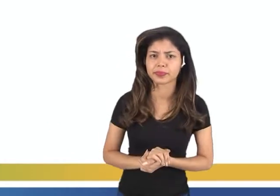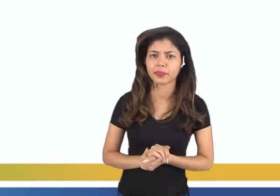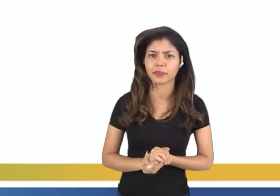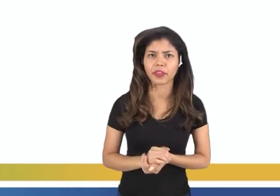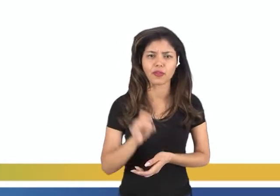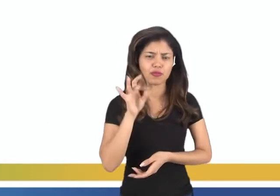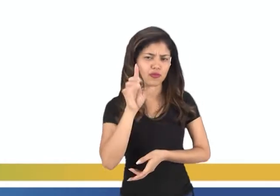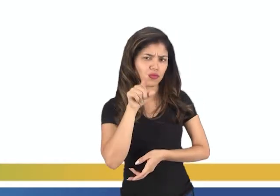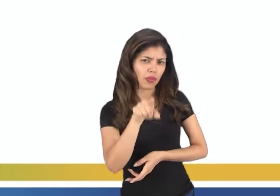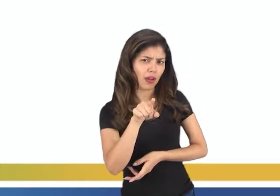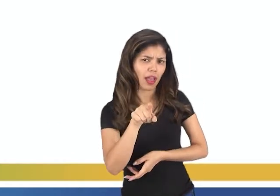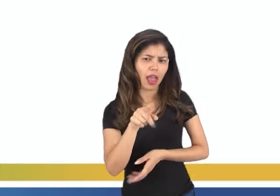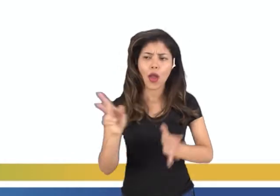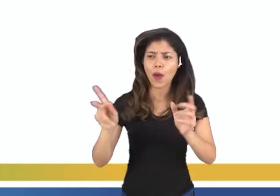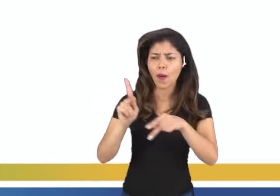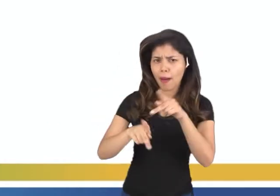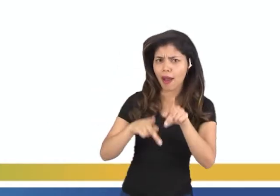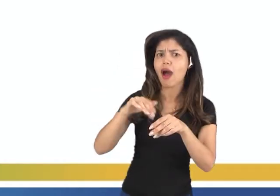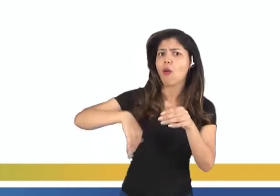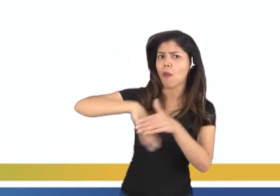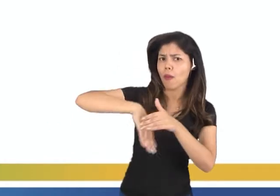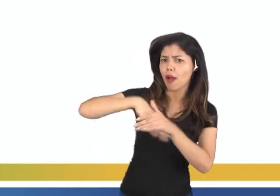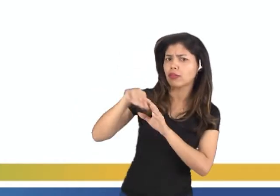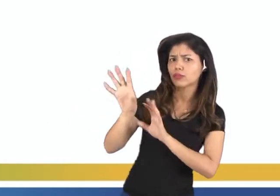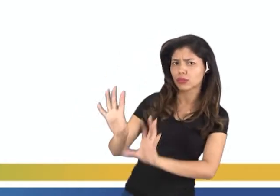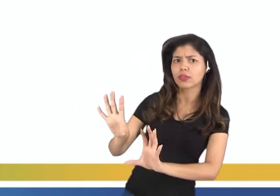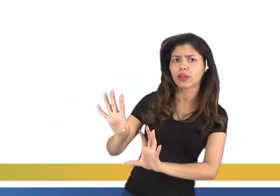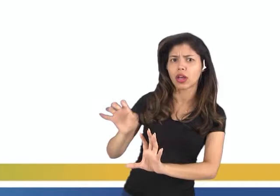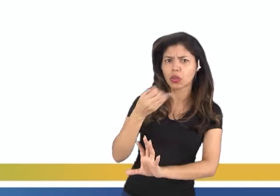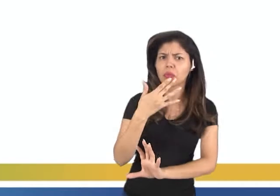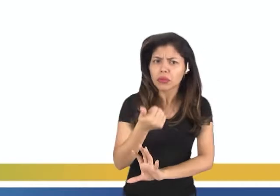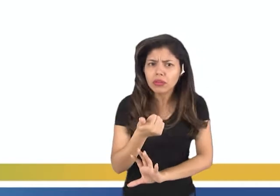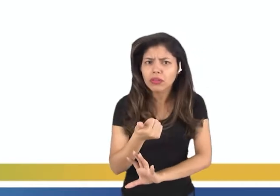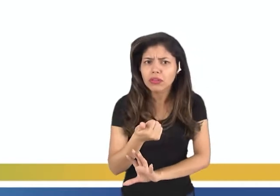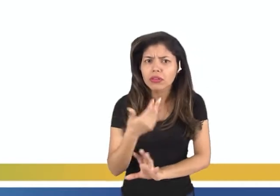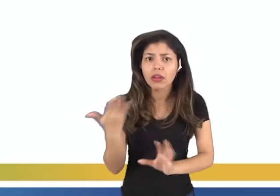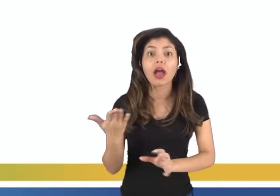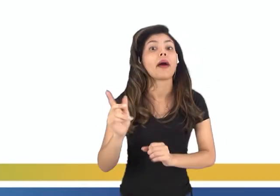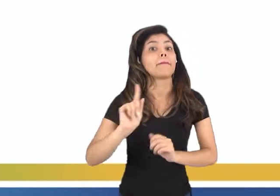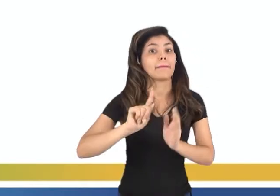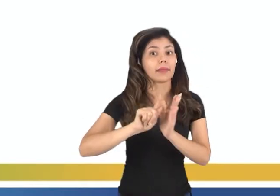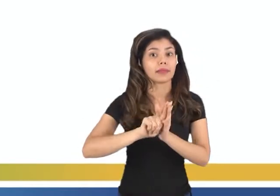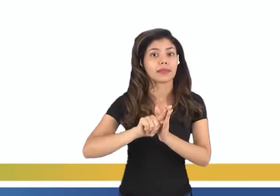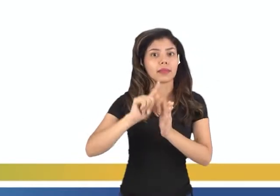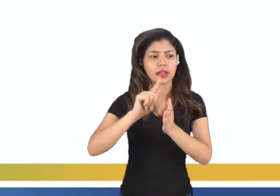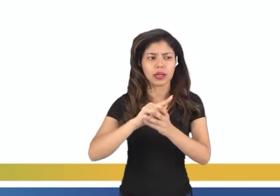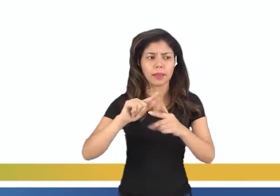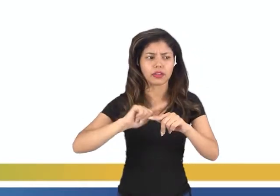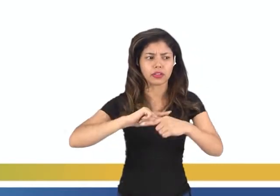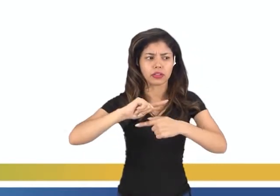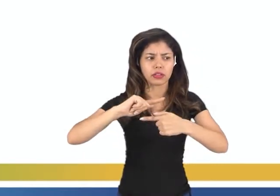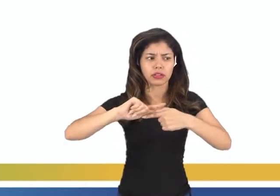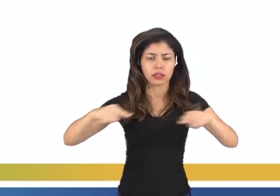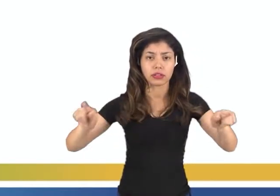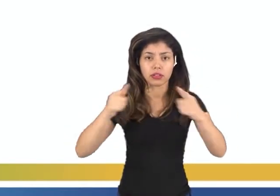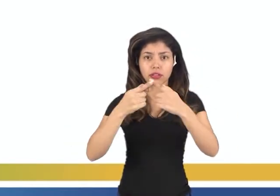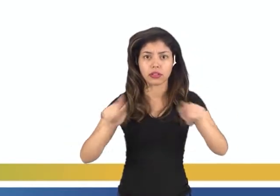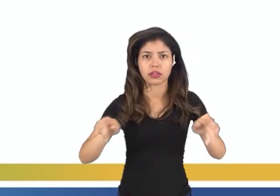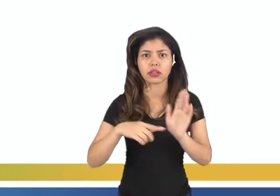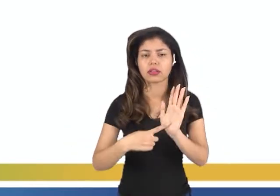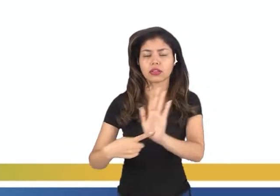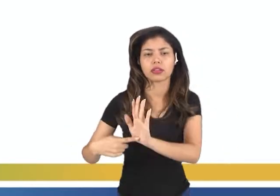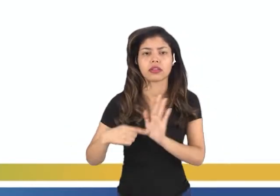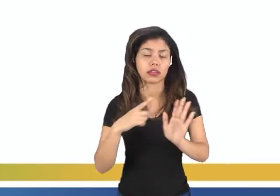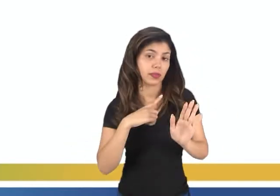apenas essa galera não joga, estaria tudo bem? Olha só, para a gramática, estaria. Por quê? Nós